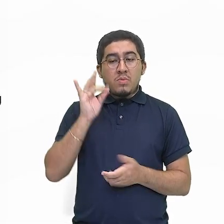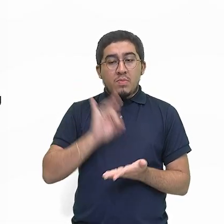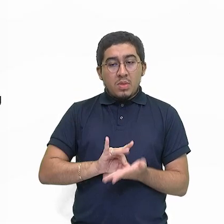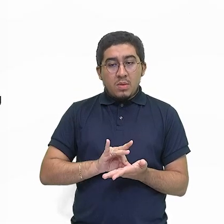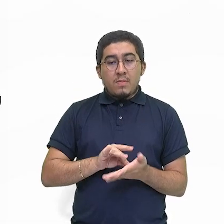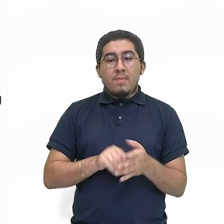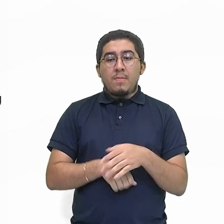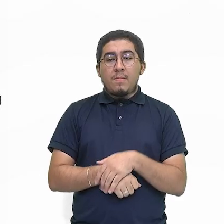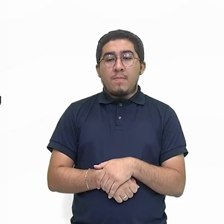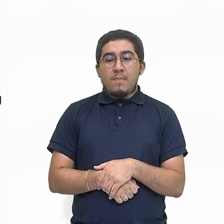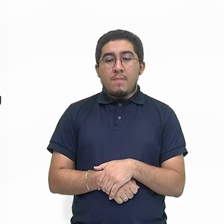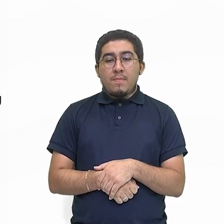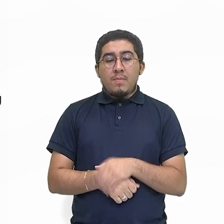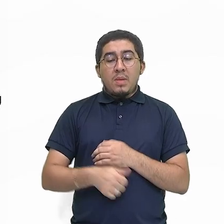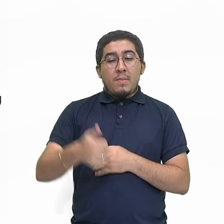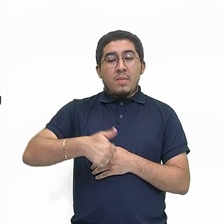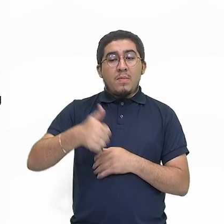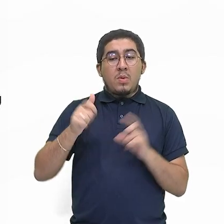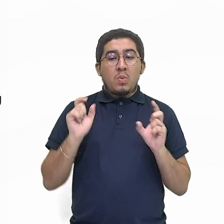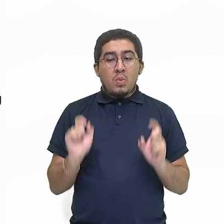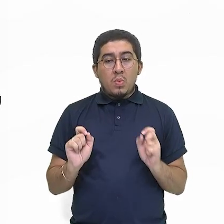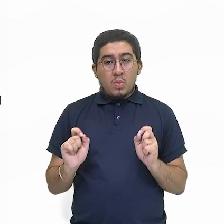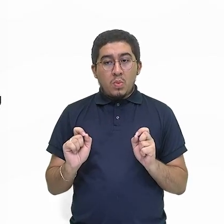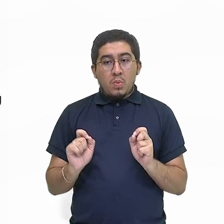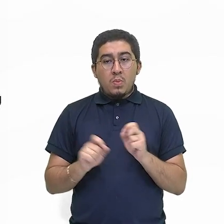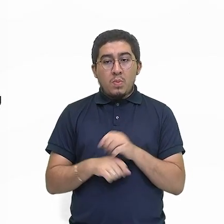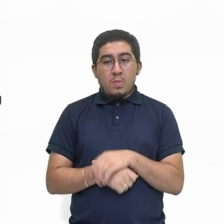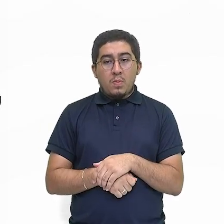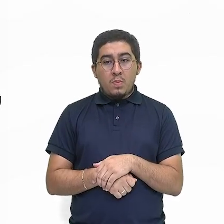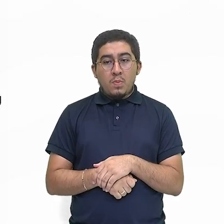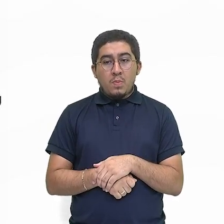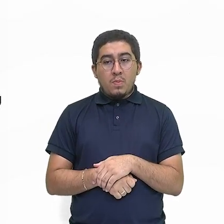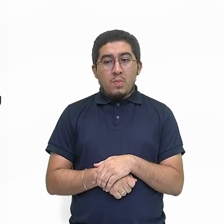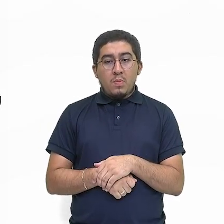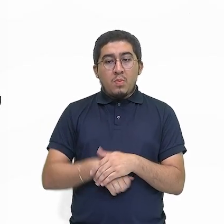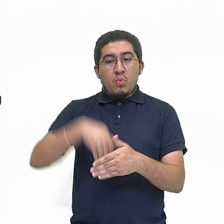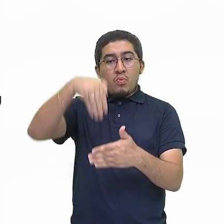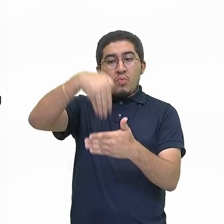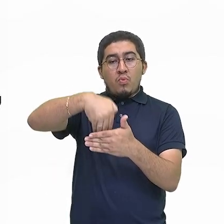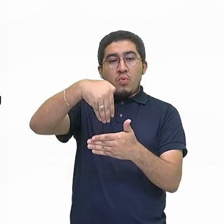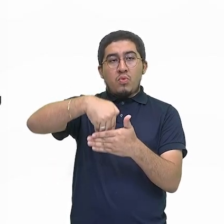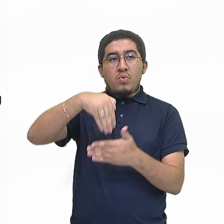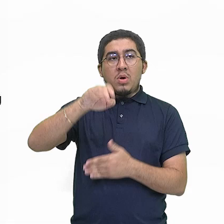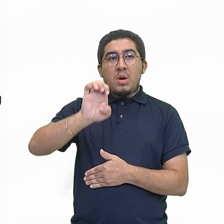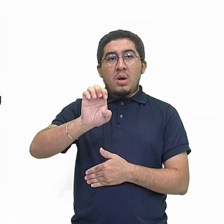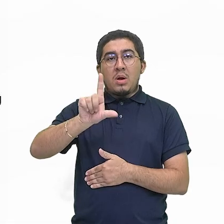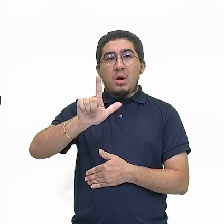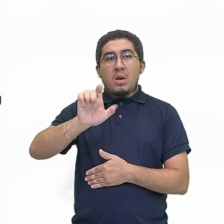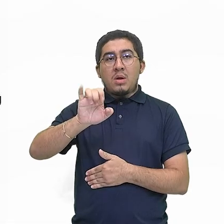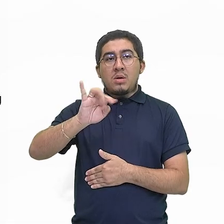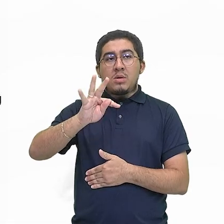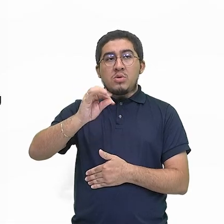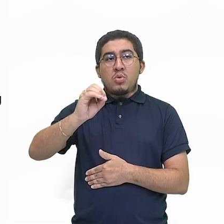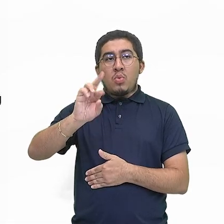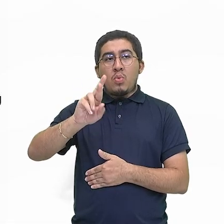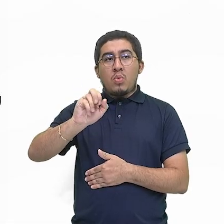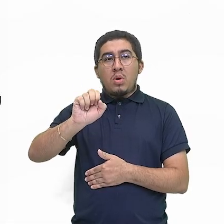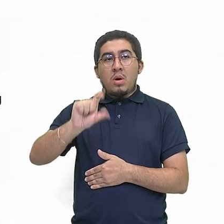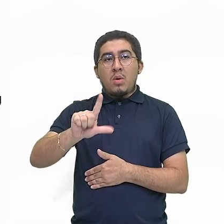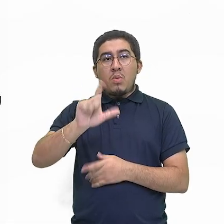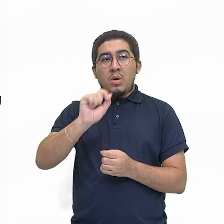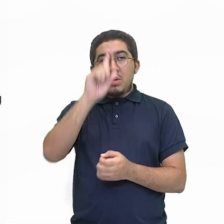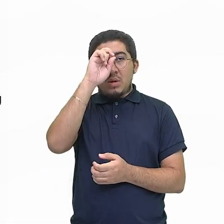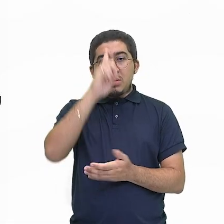concreto. O primeiro deles é o eleitoral. O eleitoral é quando os cidadãos decidem em